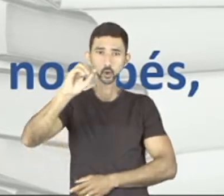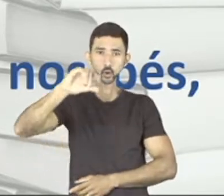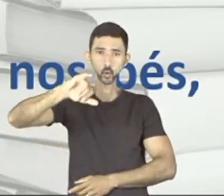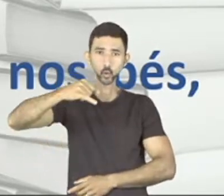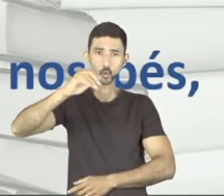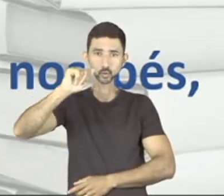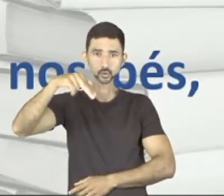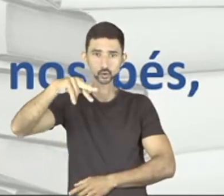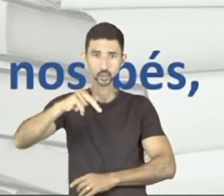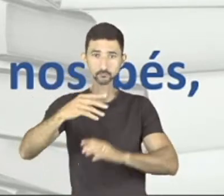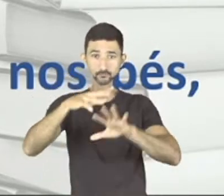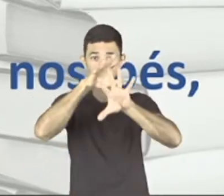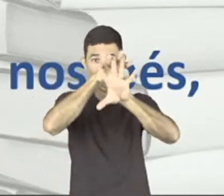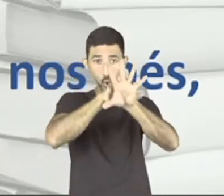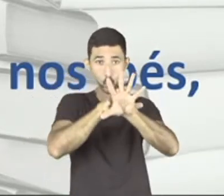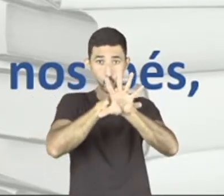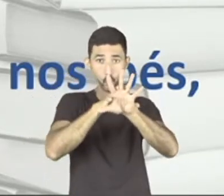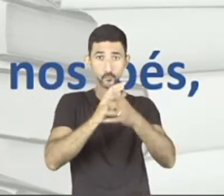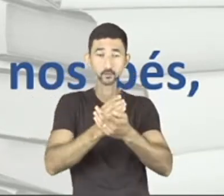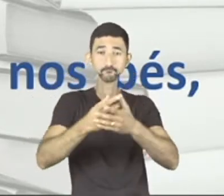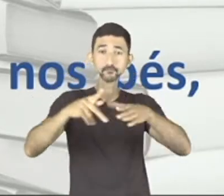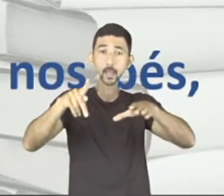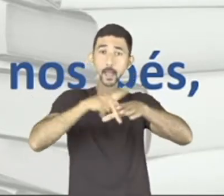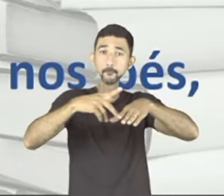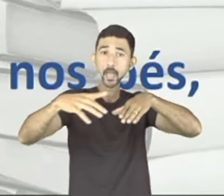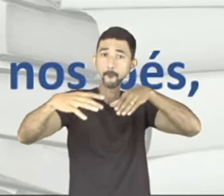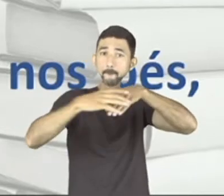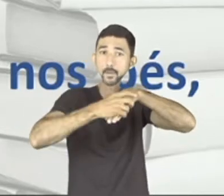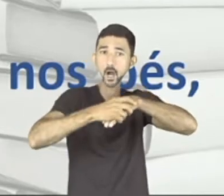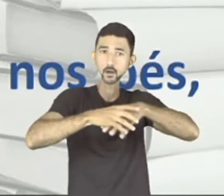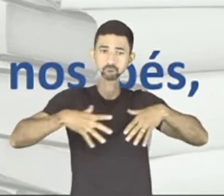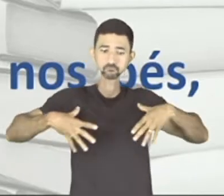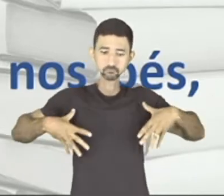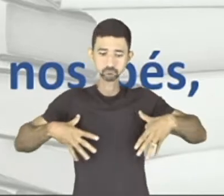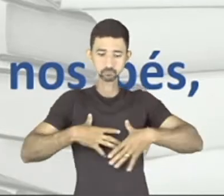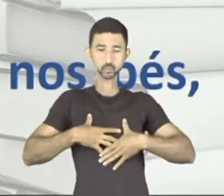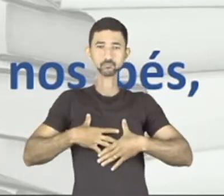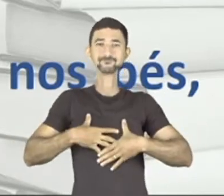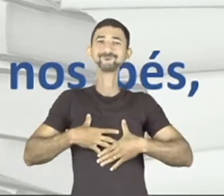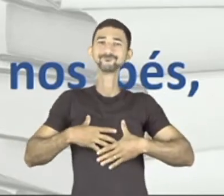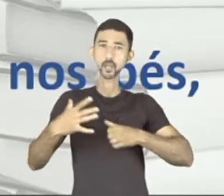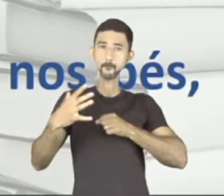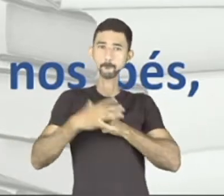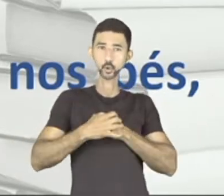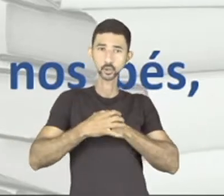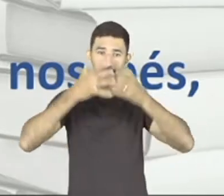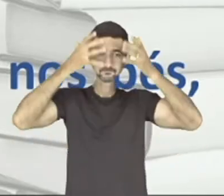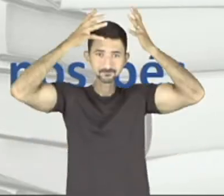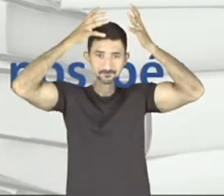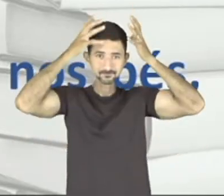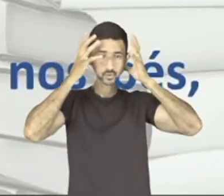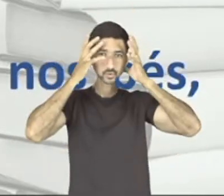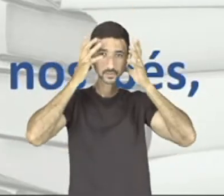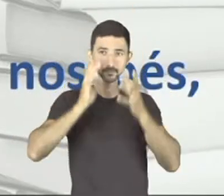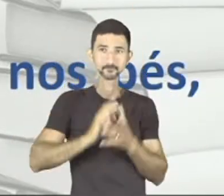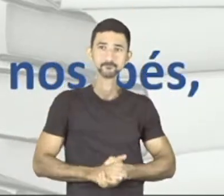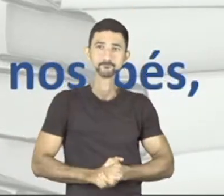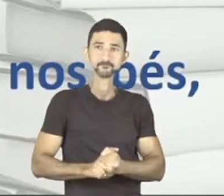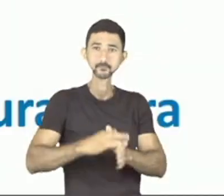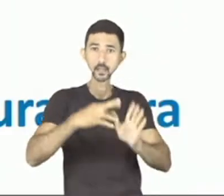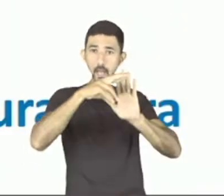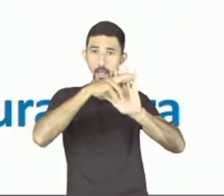nos pés, coletes de proteção e capacetes. Vamos para as